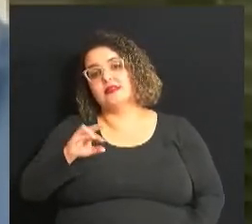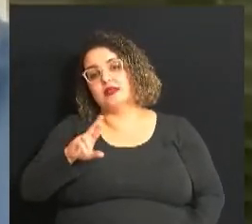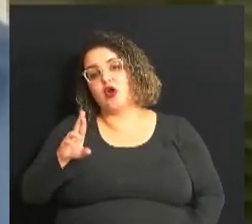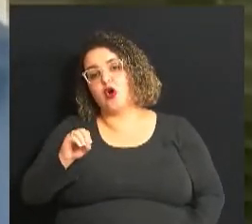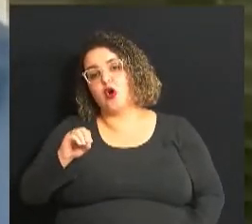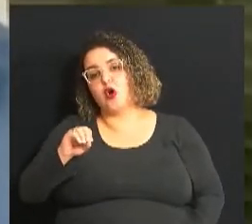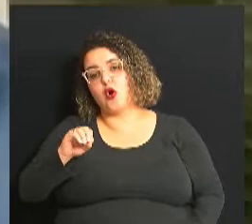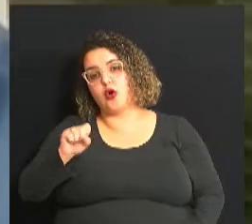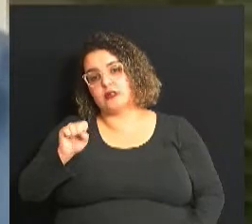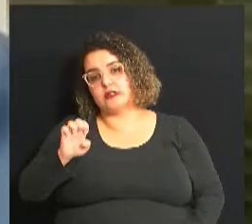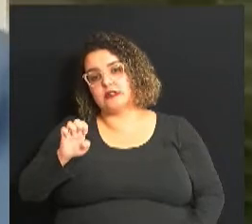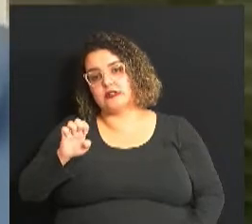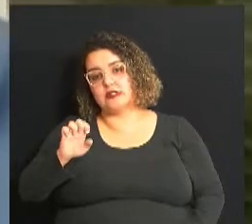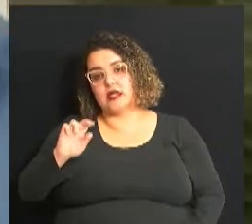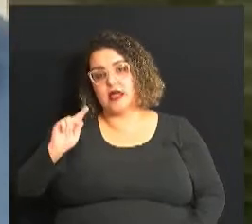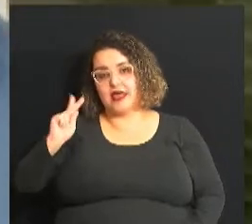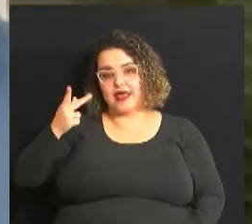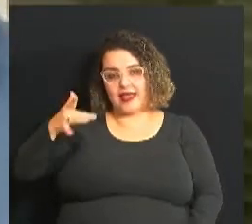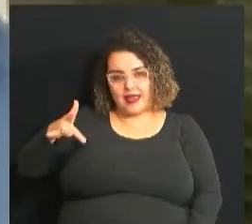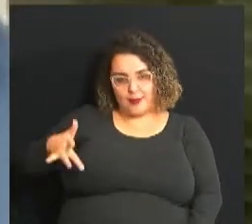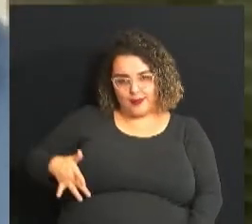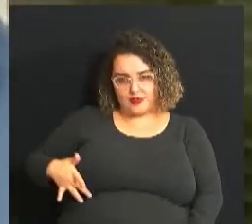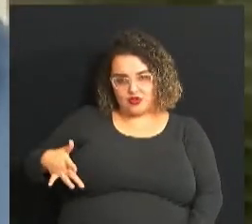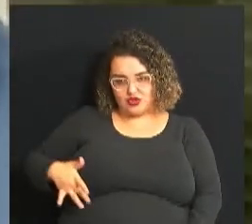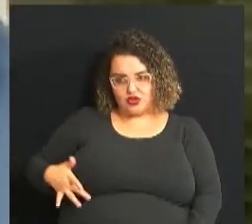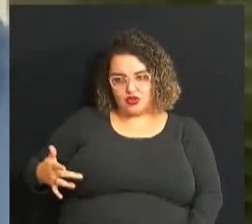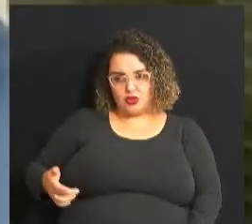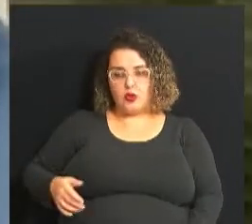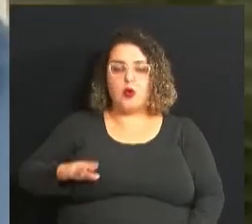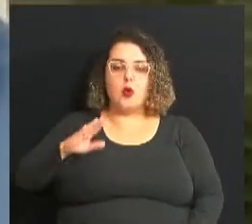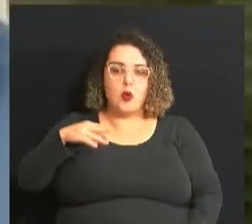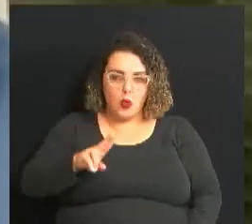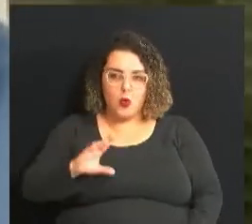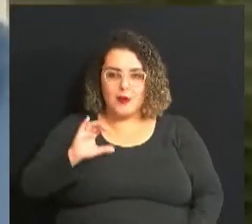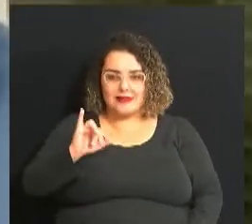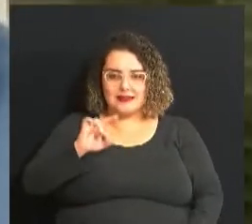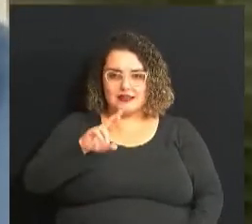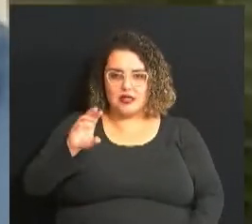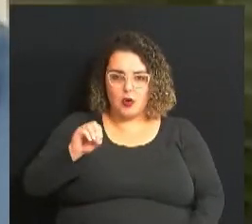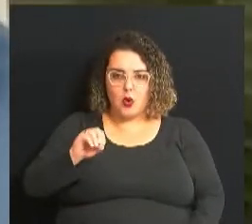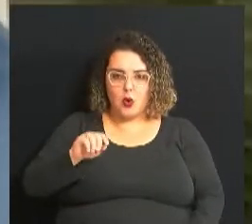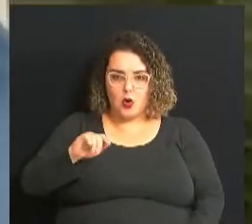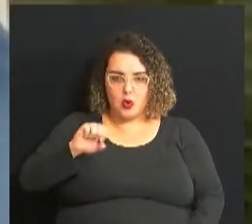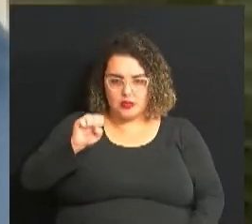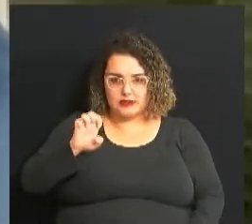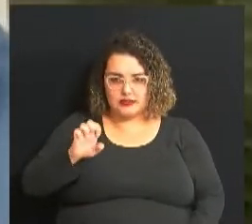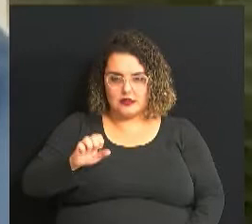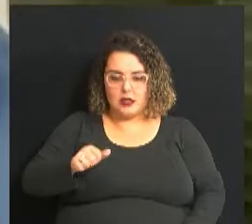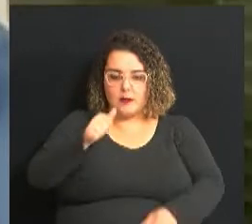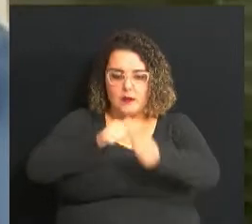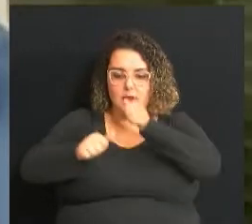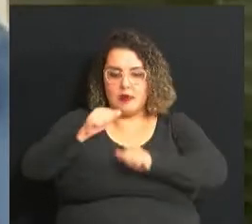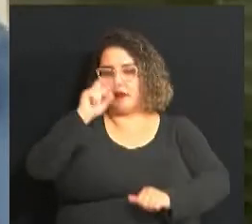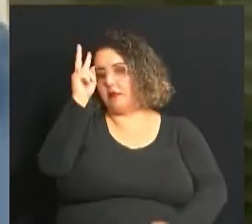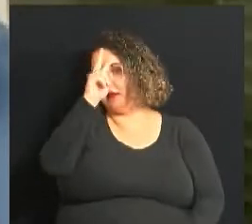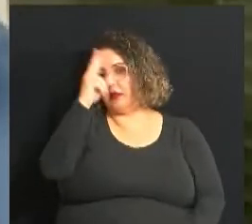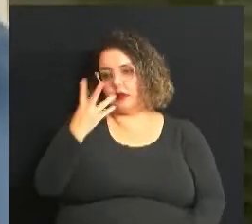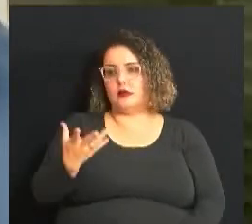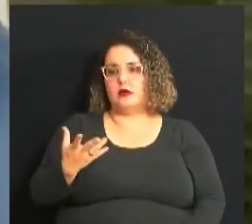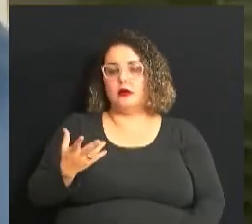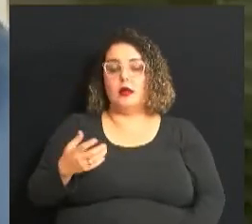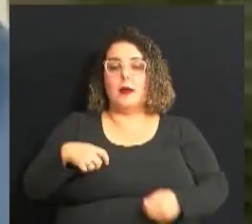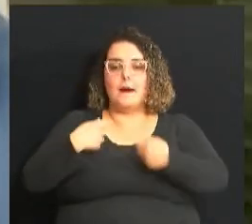ingere muita bebida alcoólica, esse álcool ele tem que ser metabolizado, ou seja, retirado